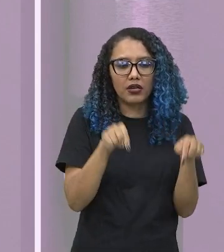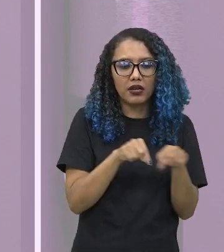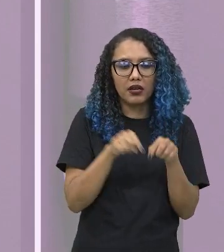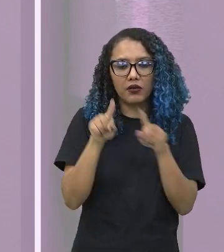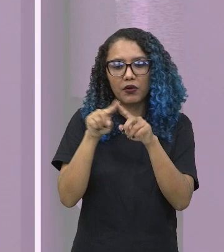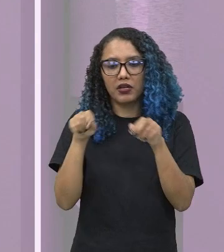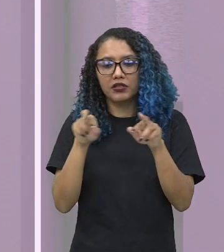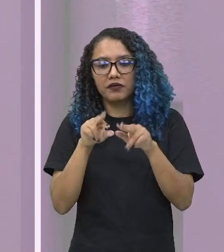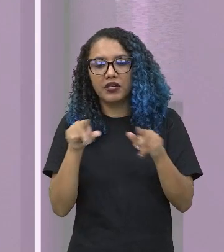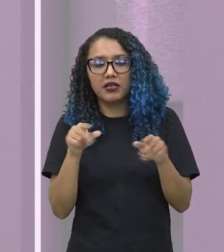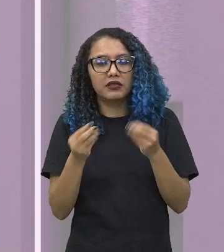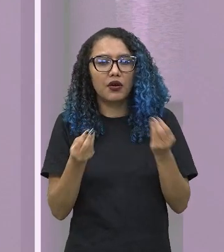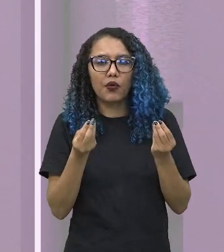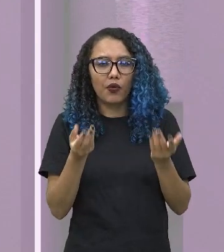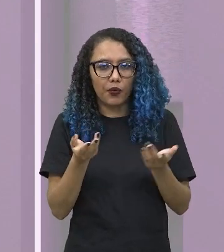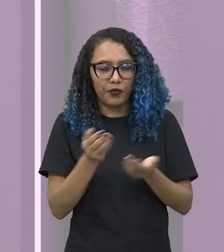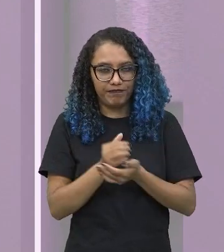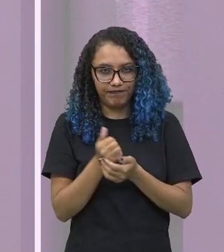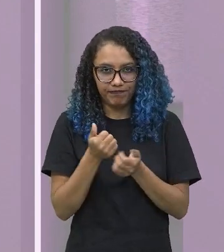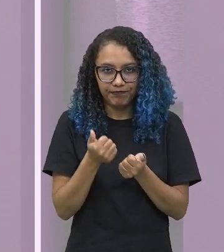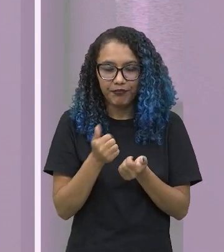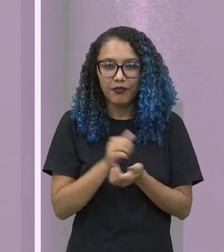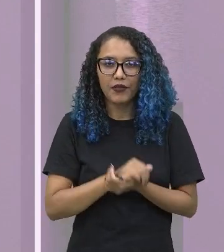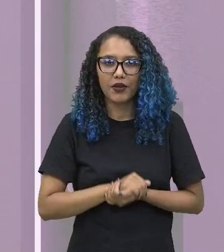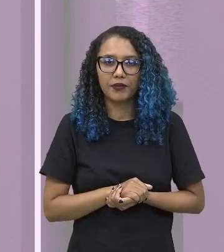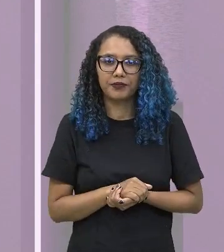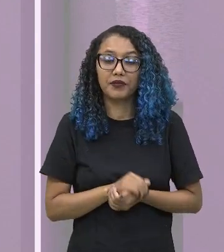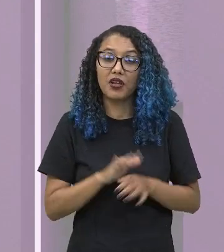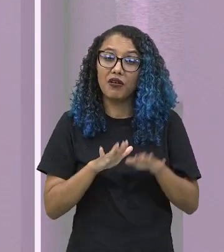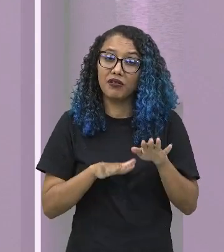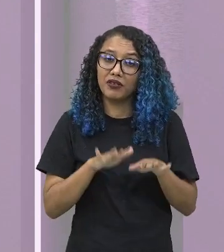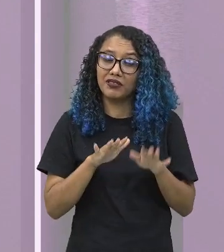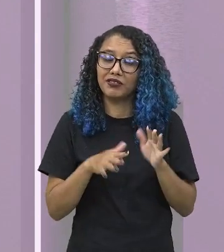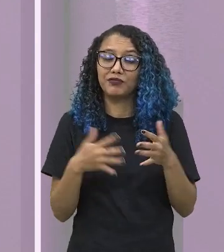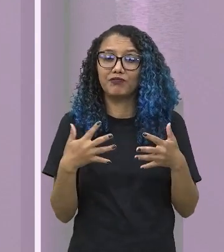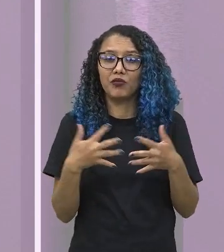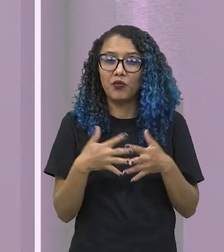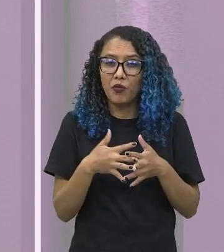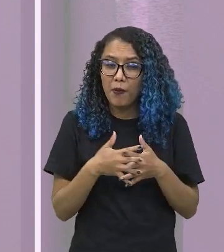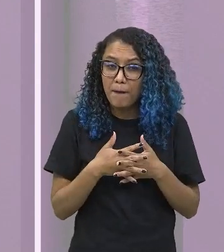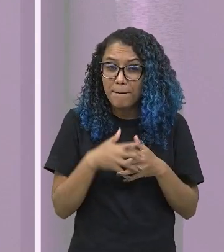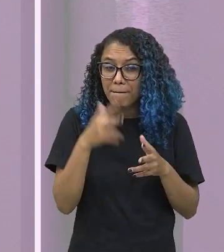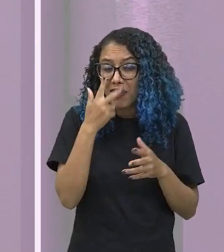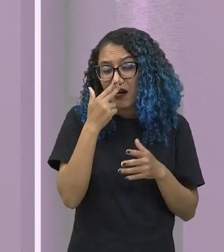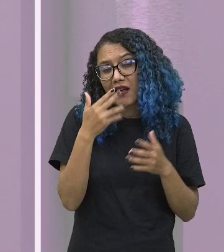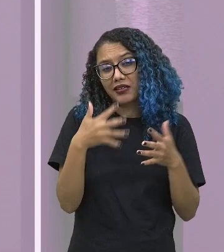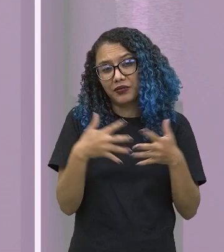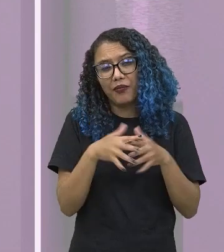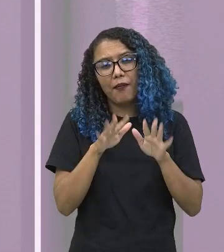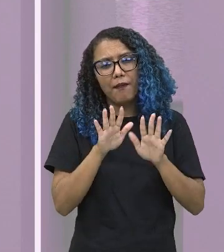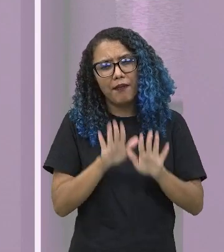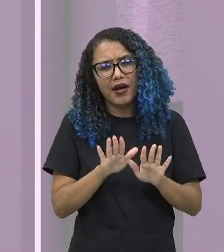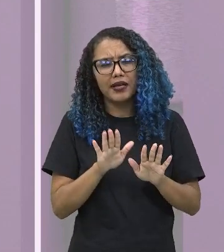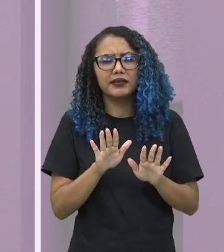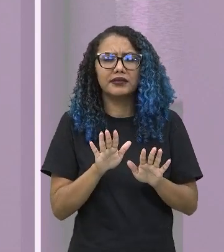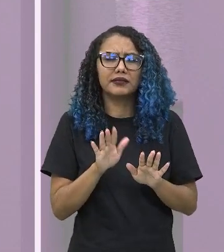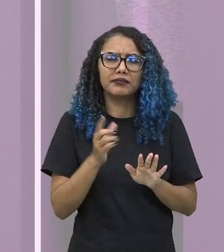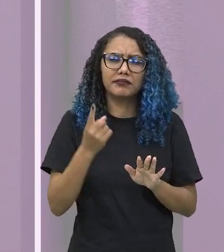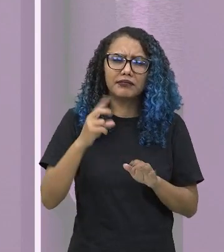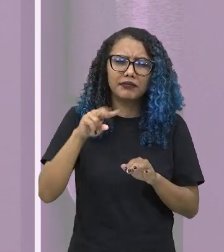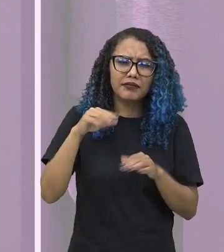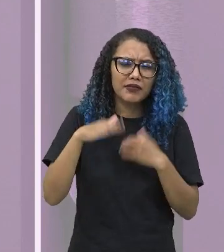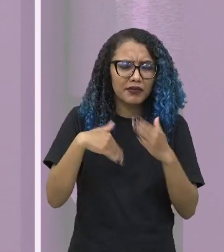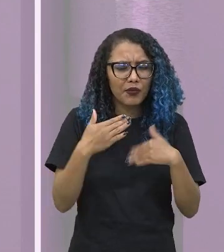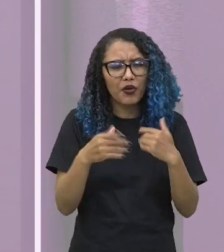Tudo bem? Então, pessoal, inicialmente pode parecer um pouquinho complicado, mas depois vocês vão ver que é algo útil